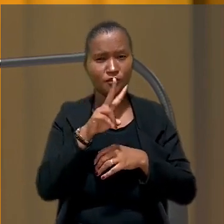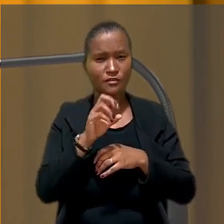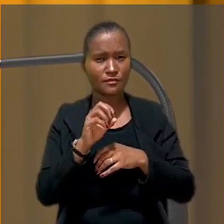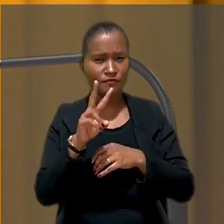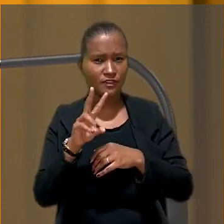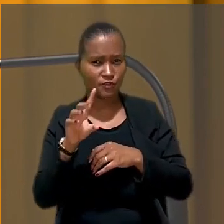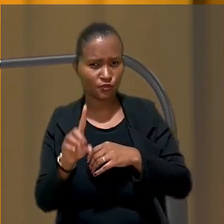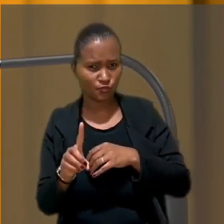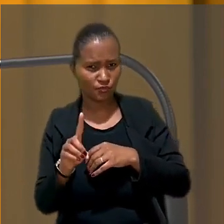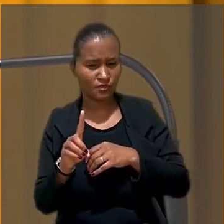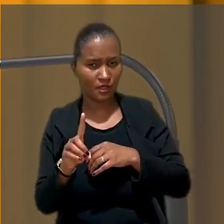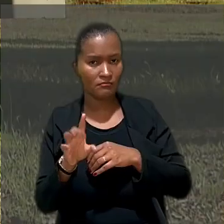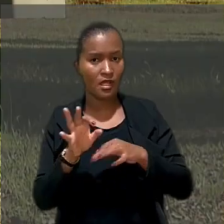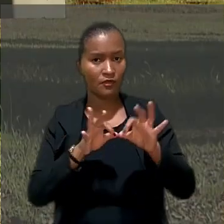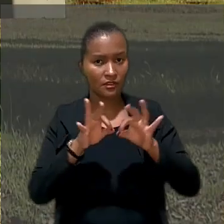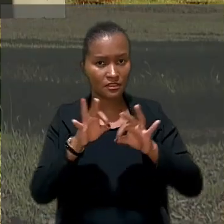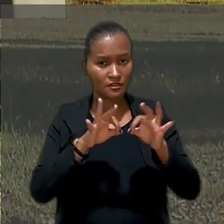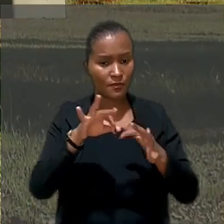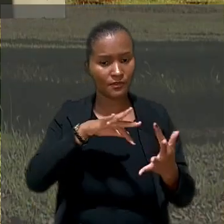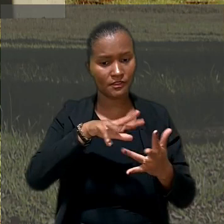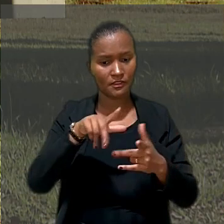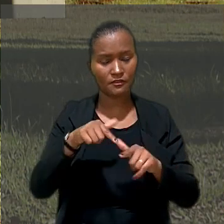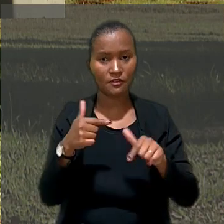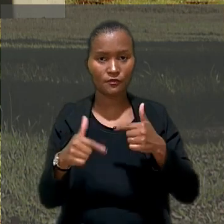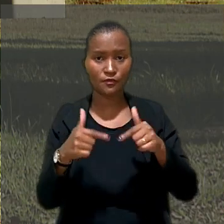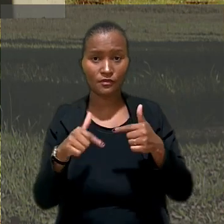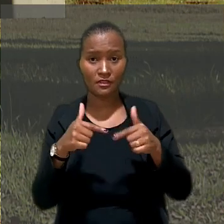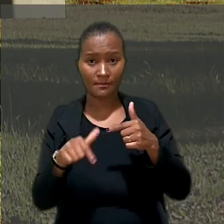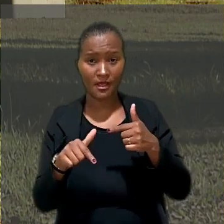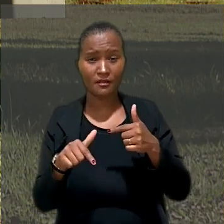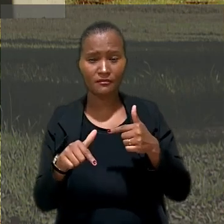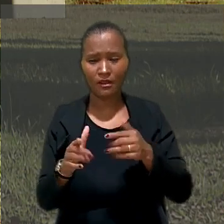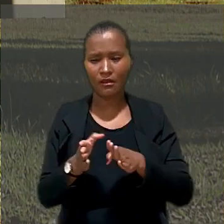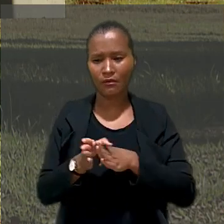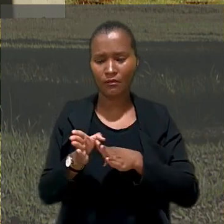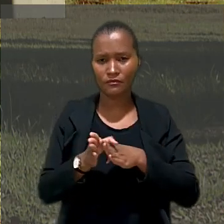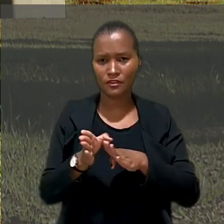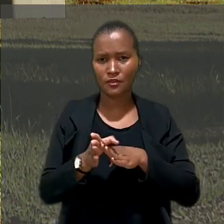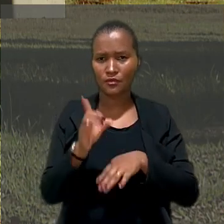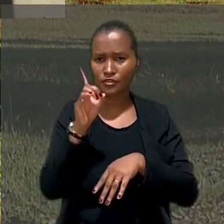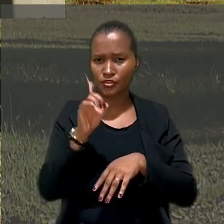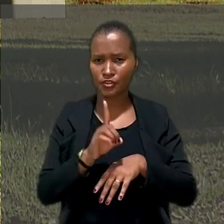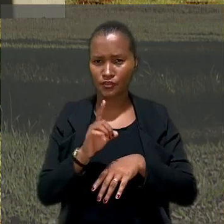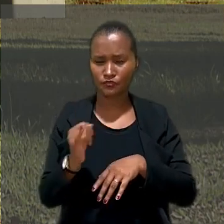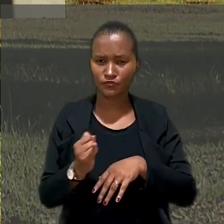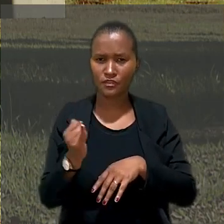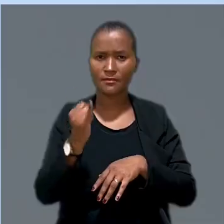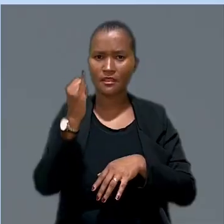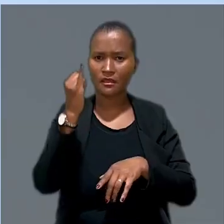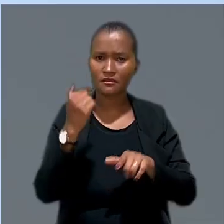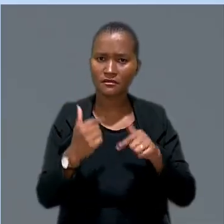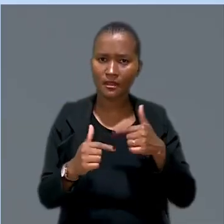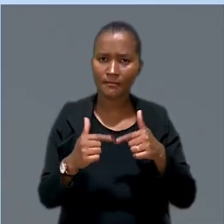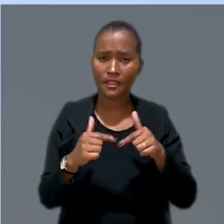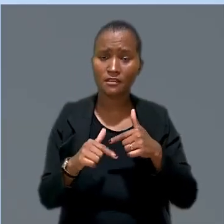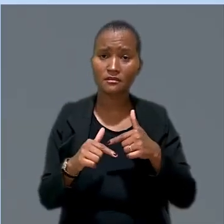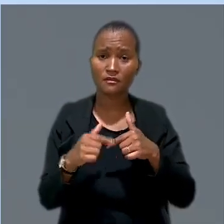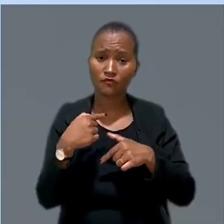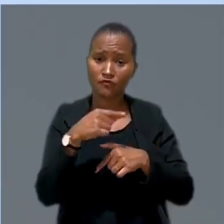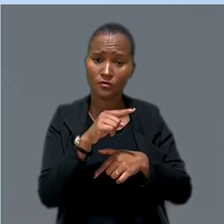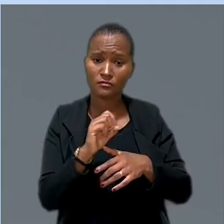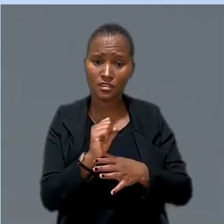lembrou que em 2021, a Organização Internacional do Trabalho recomendou que direitos fundamentais